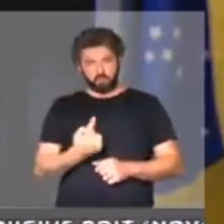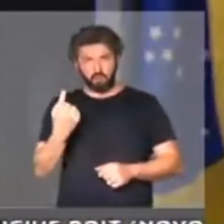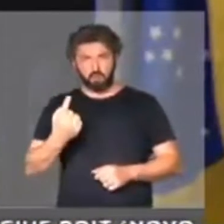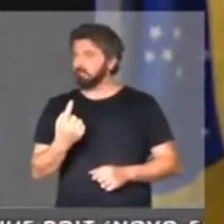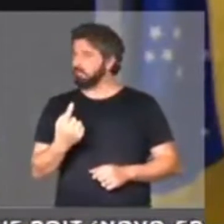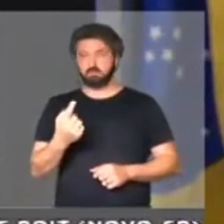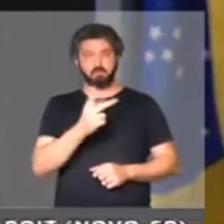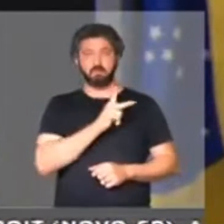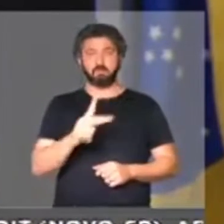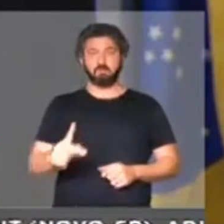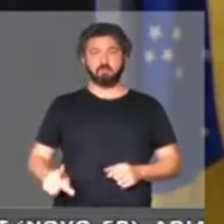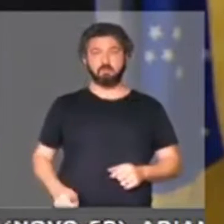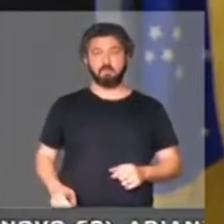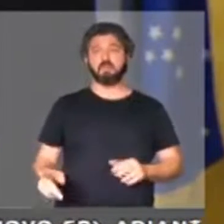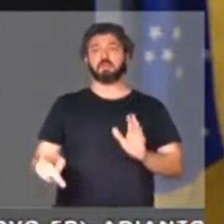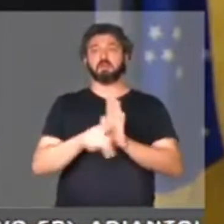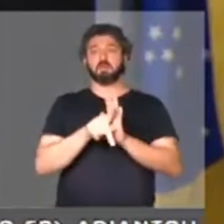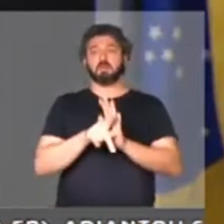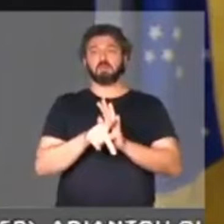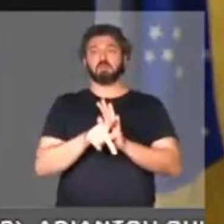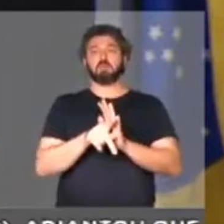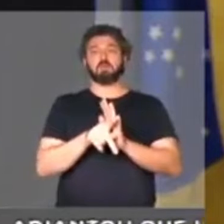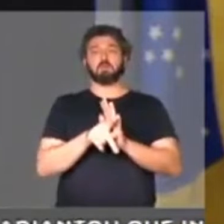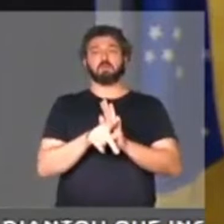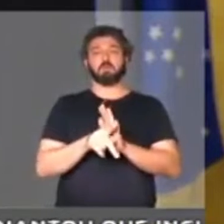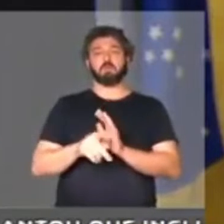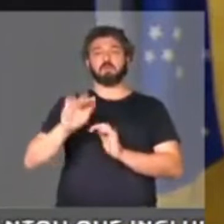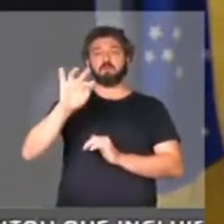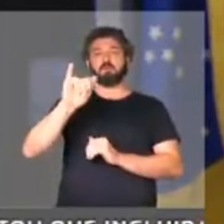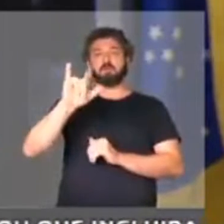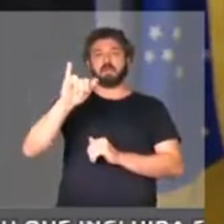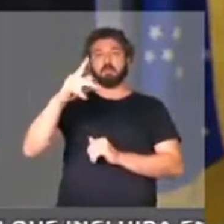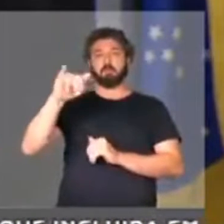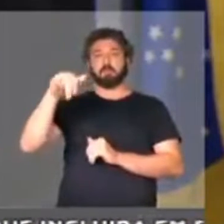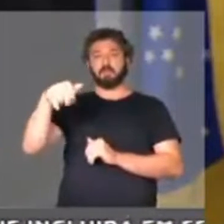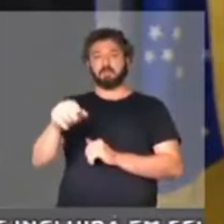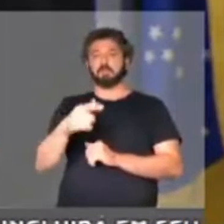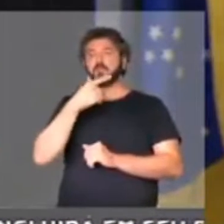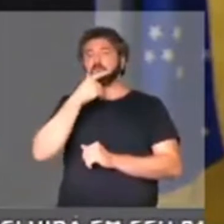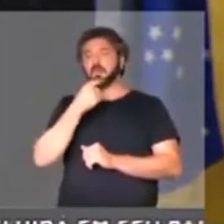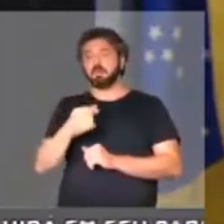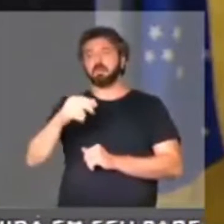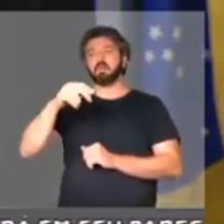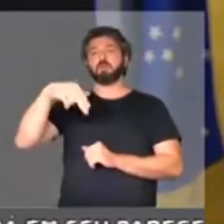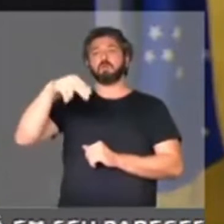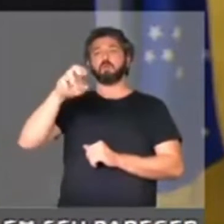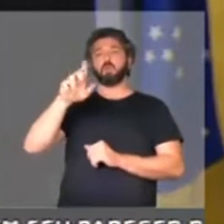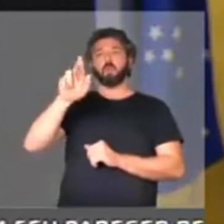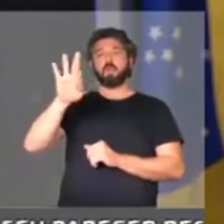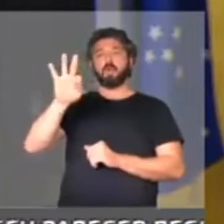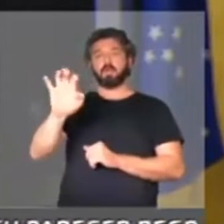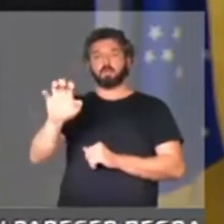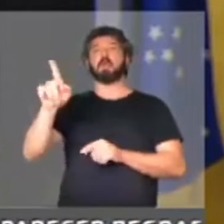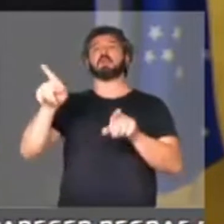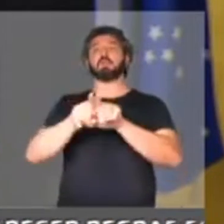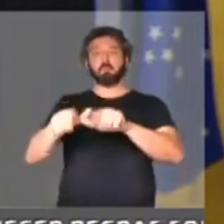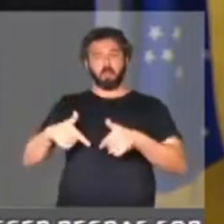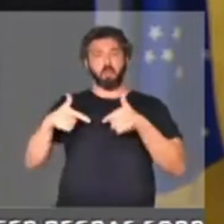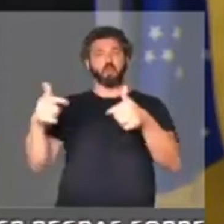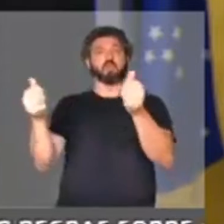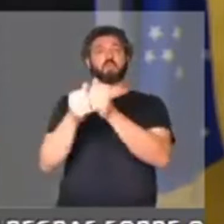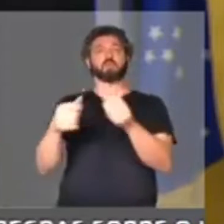O presidente o presidente das Filipinas, Rodrigo Duterte, também encampou esta